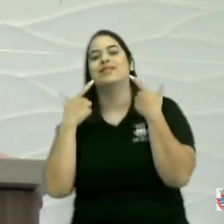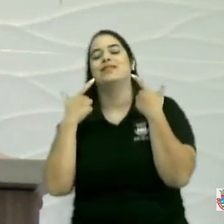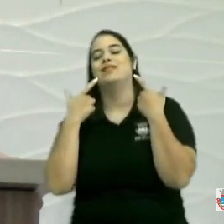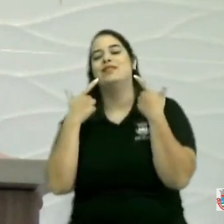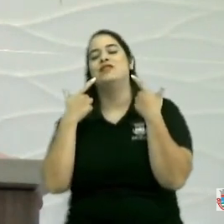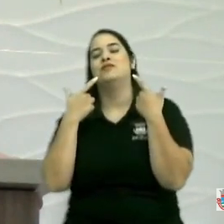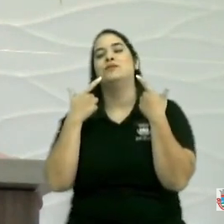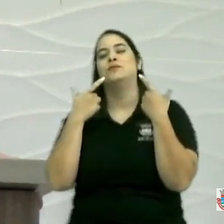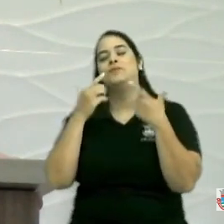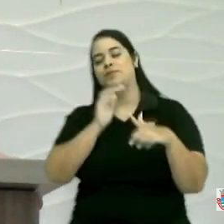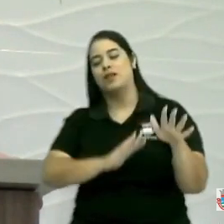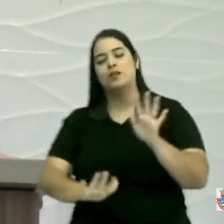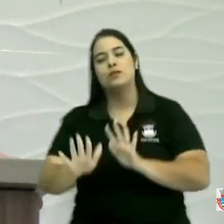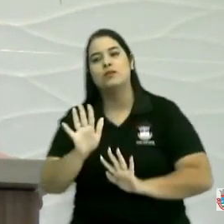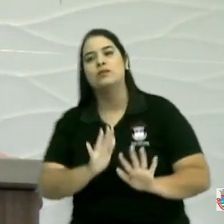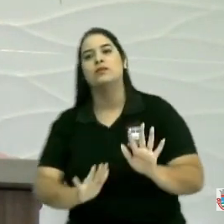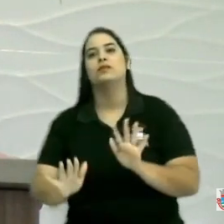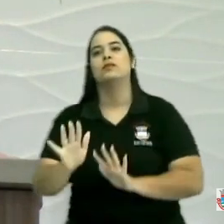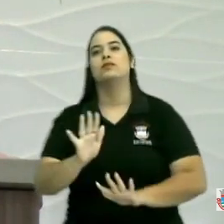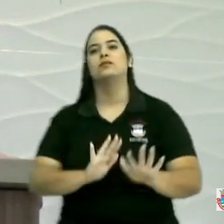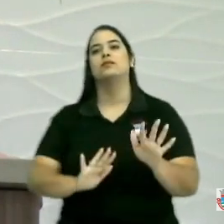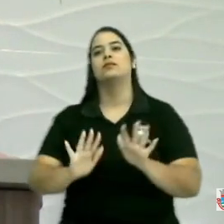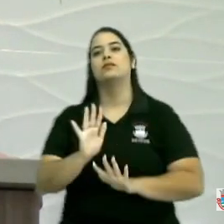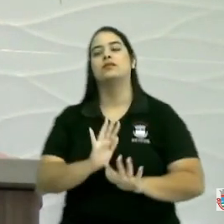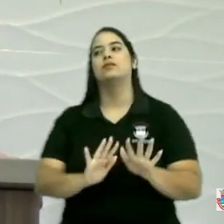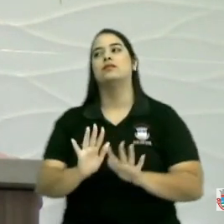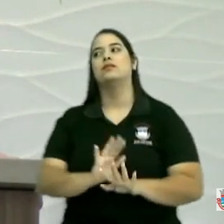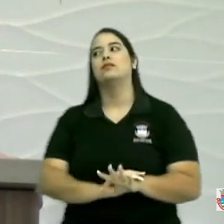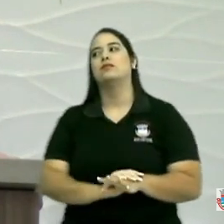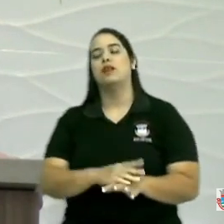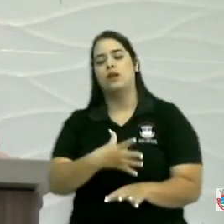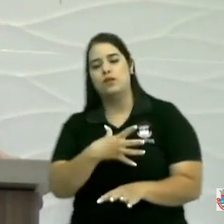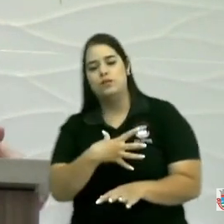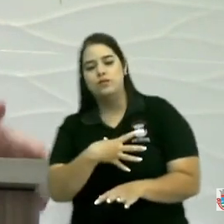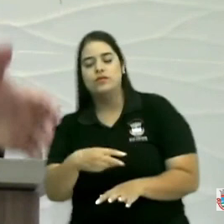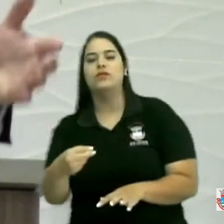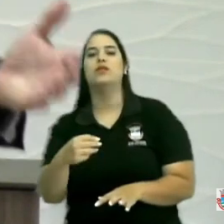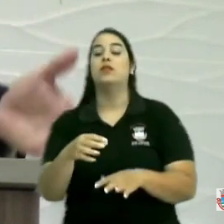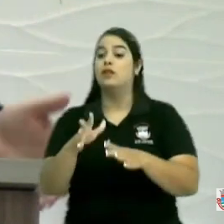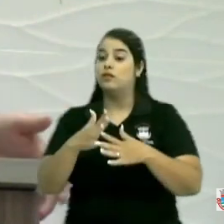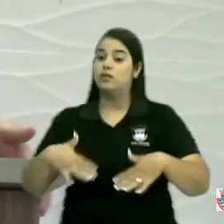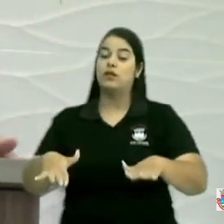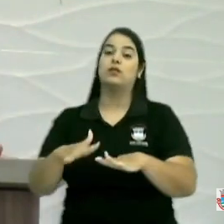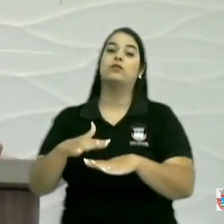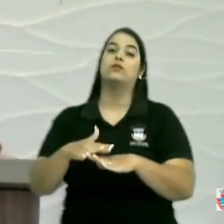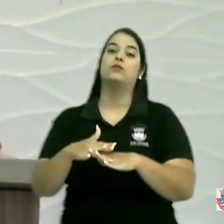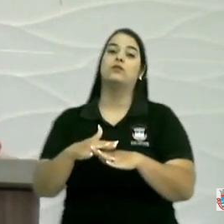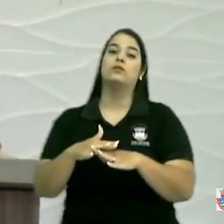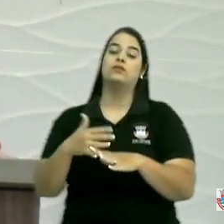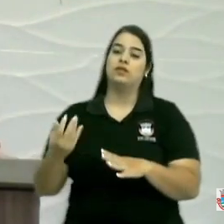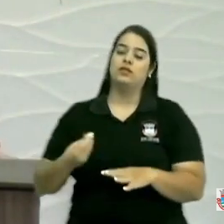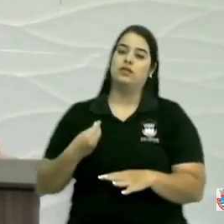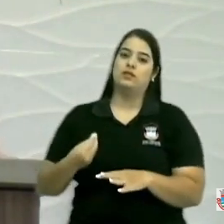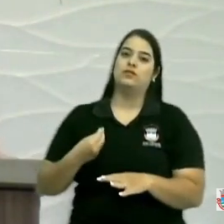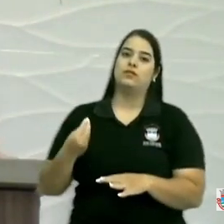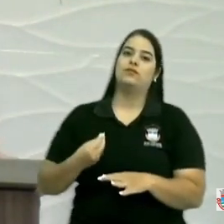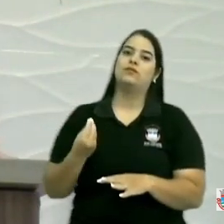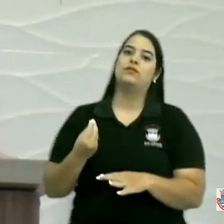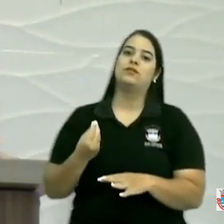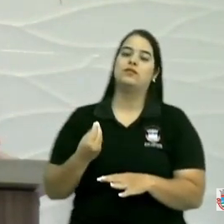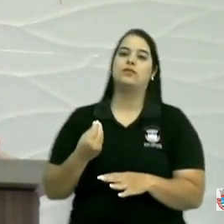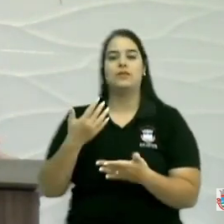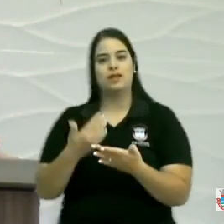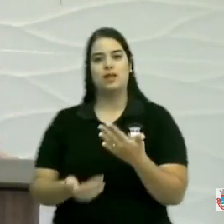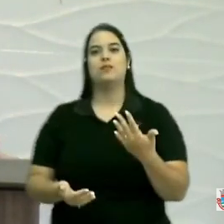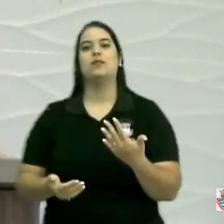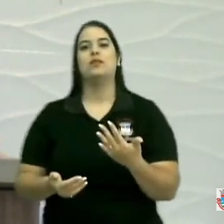minha homenagem à família Valença Mota, aos filhos de Zé Mota e a todos que estão vivenciando essa dor tão grande pela perda de Homero